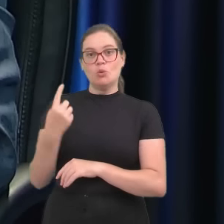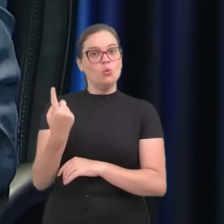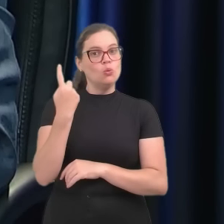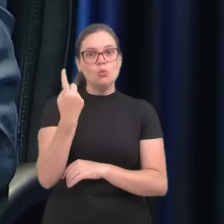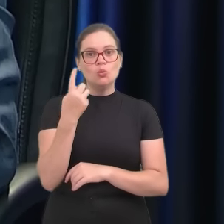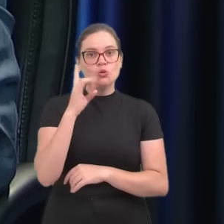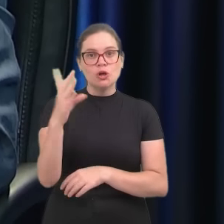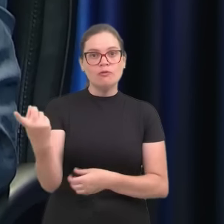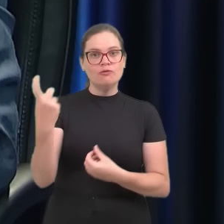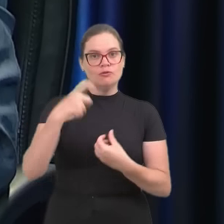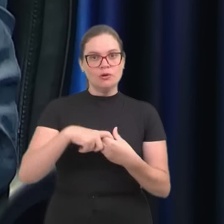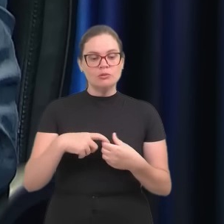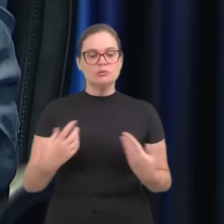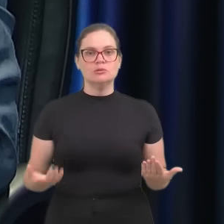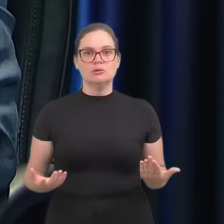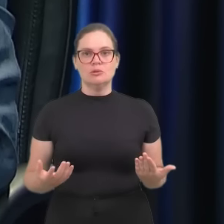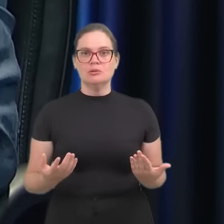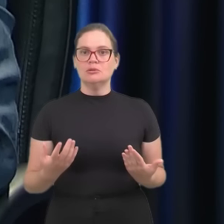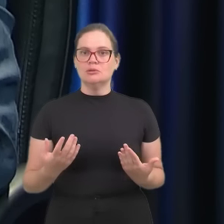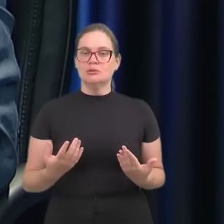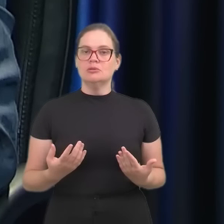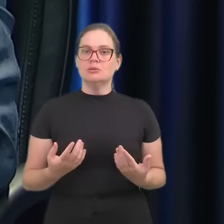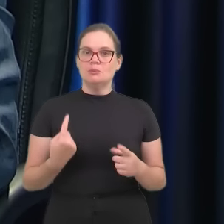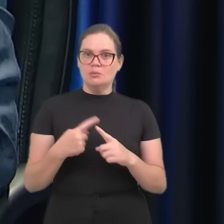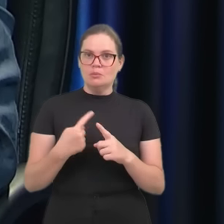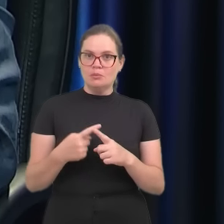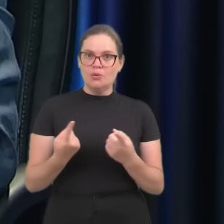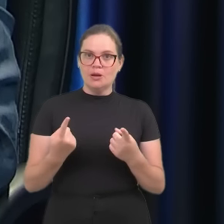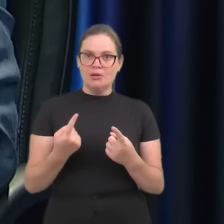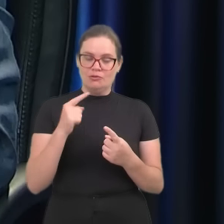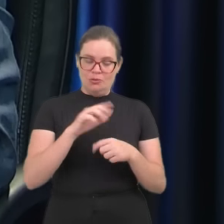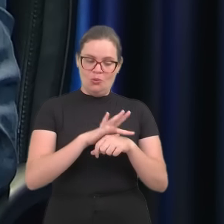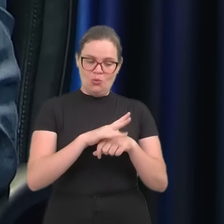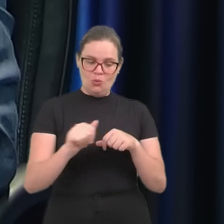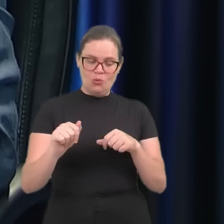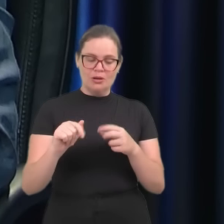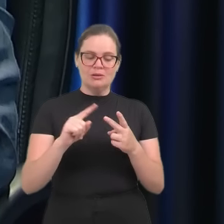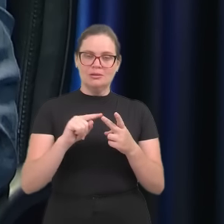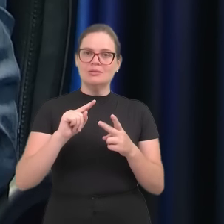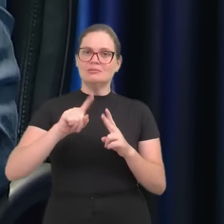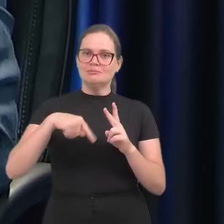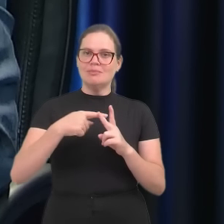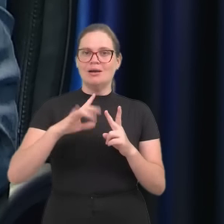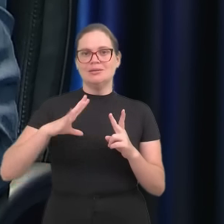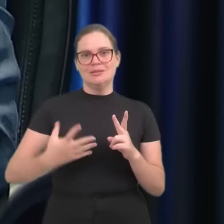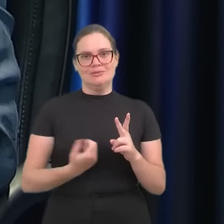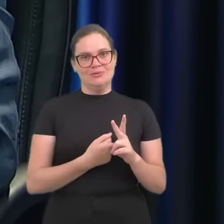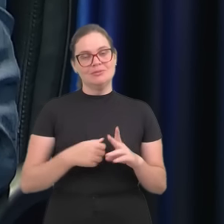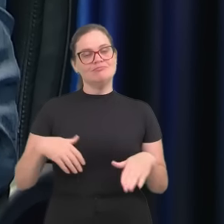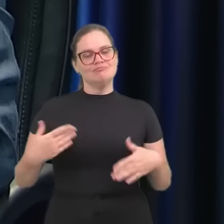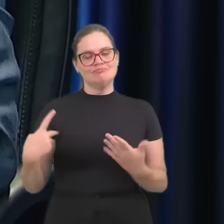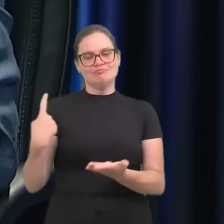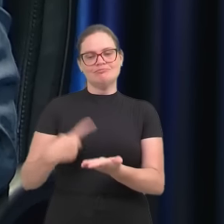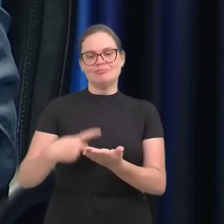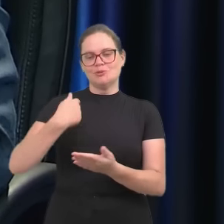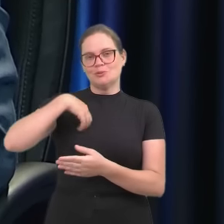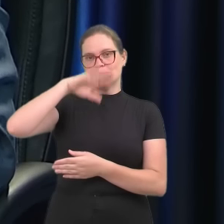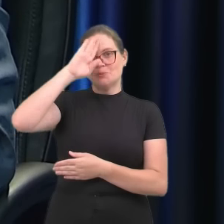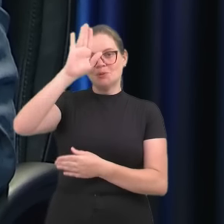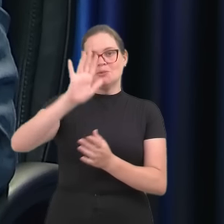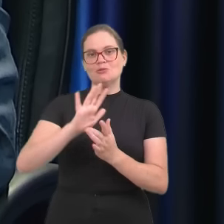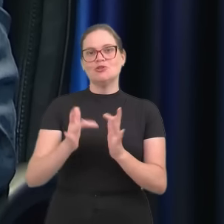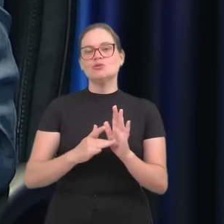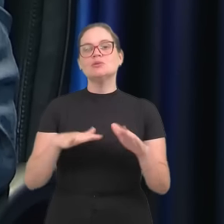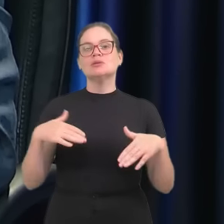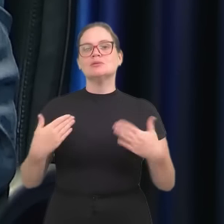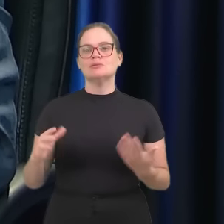um foi curado e salvo. Então, o maior compromisso de Jesus é